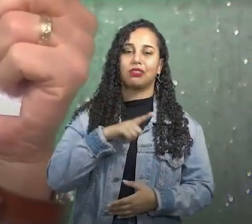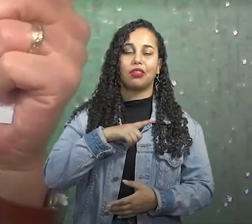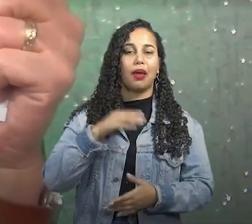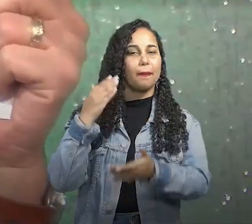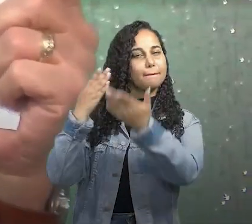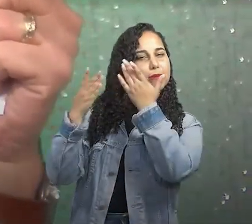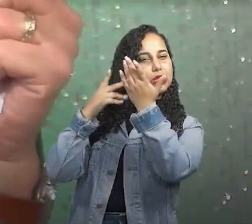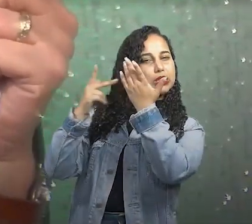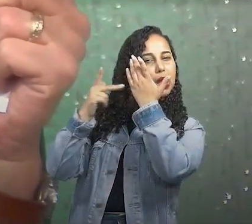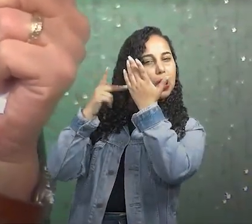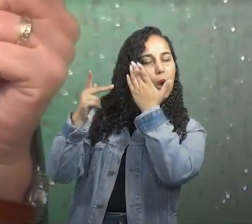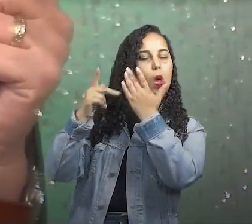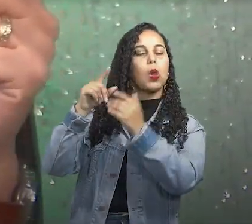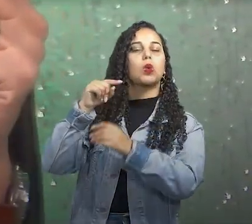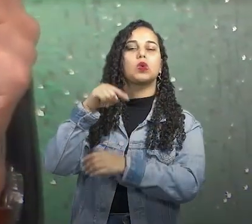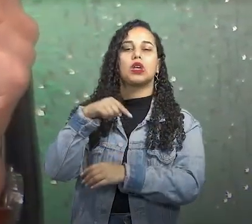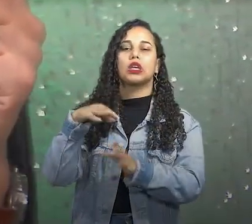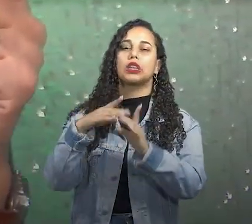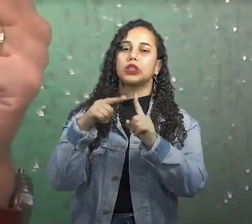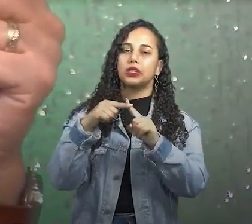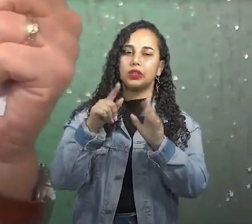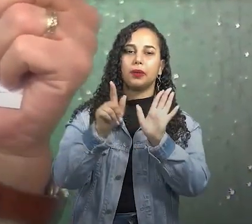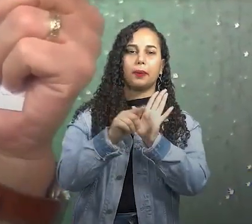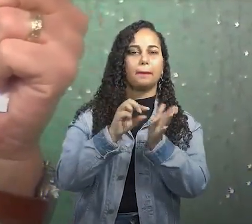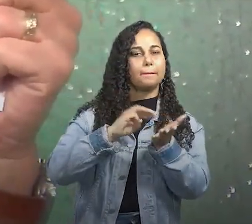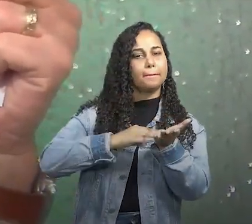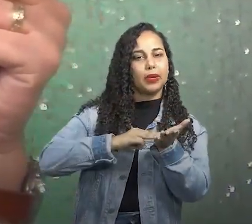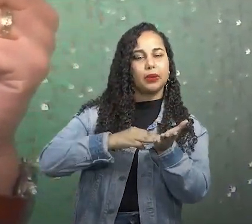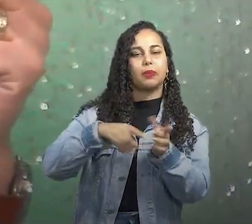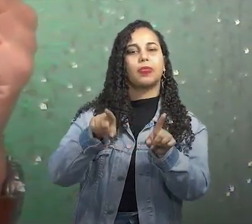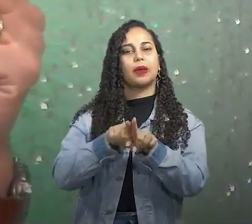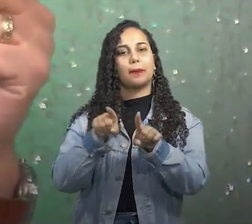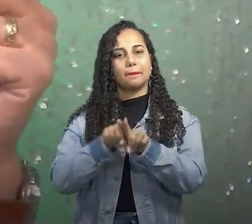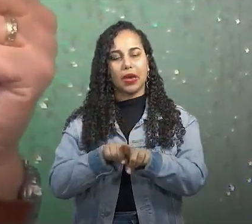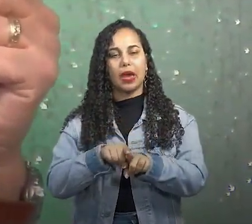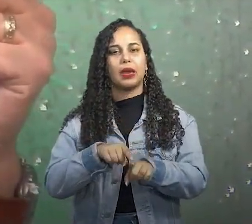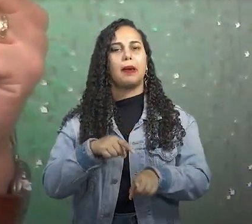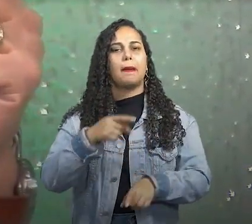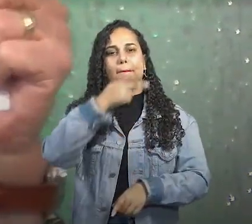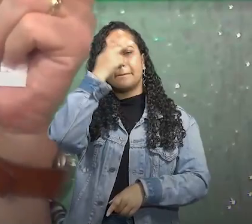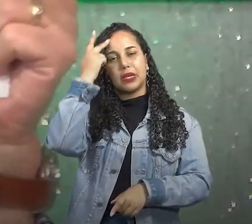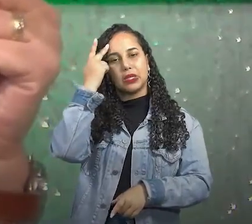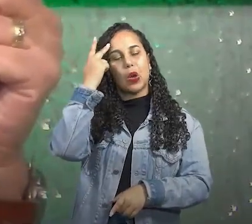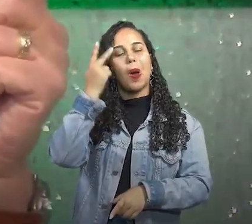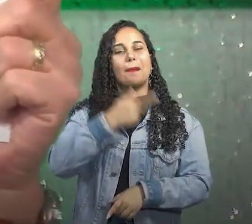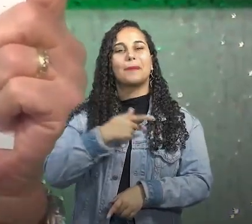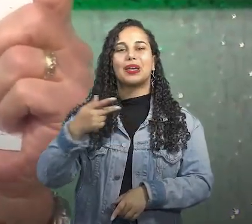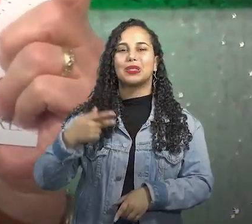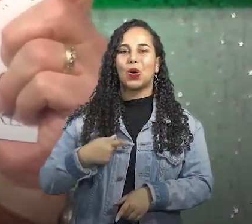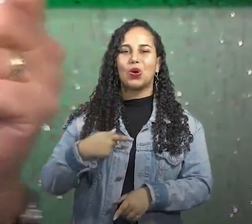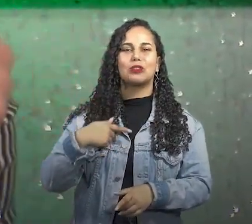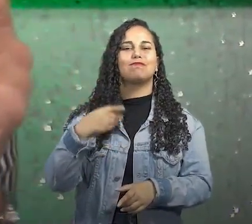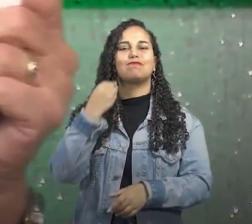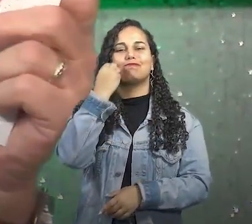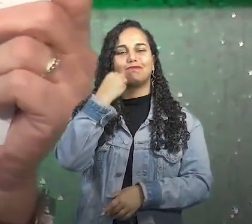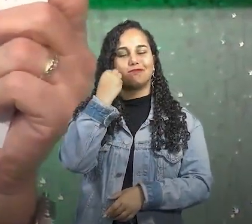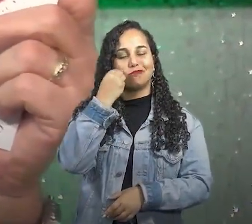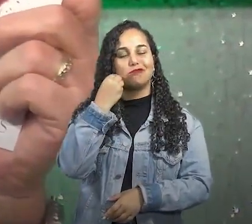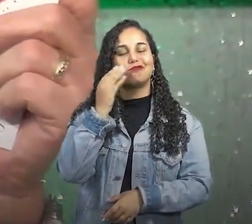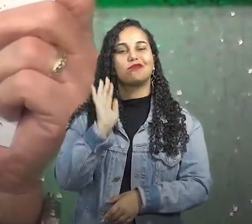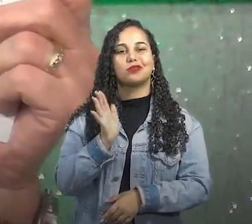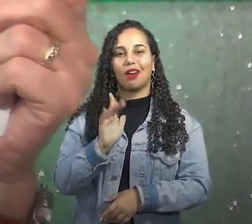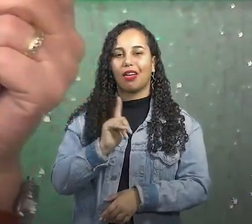vários psicólogos, psicanalistas. Temos aqui vários pastores, homens experientes. Temos